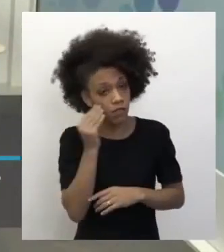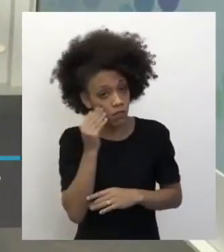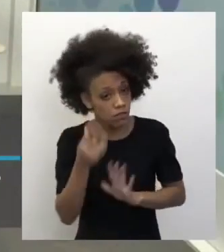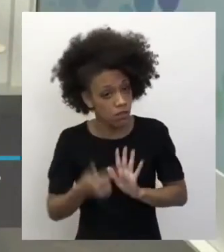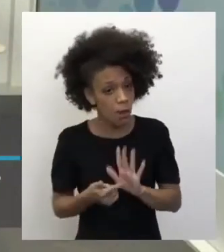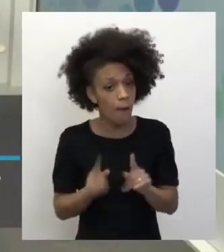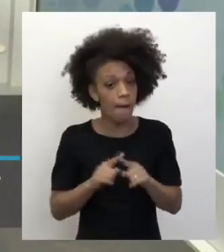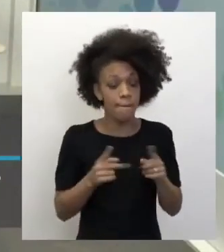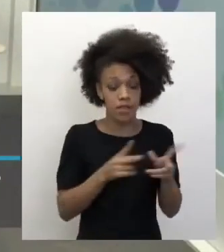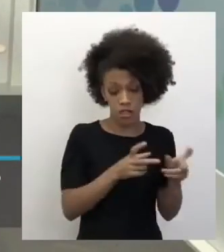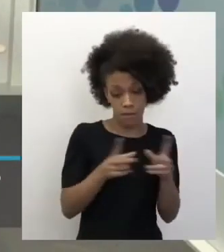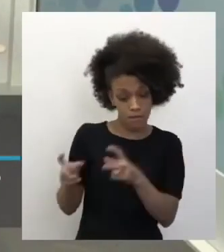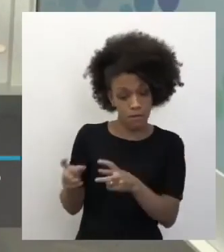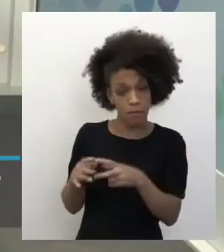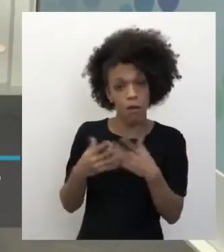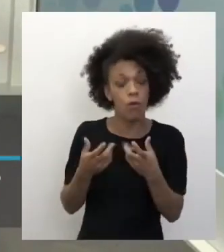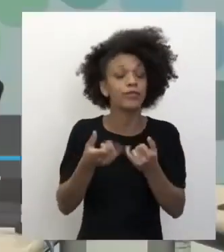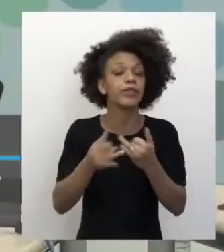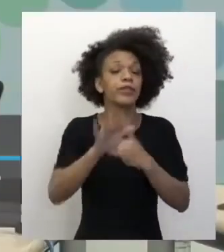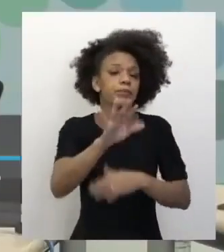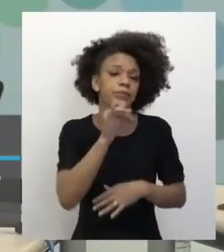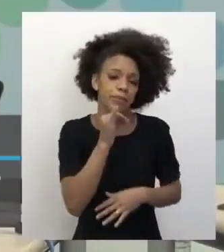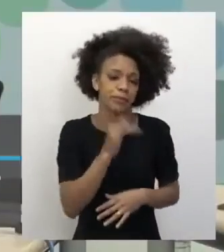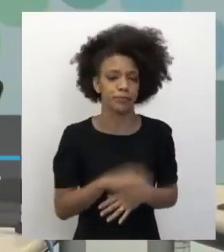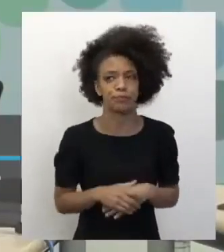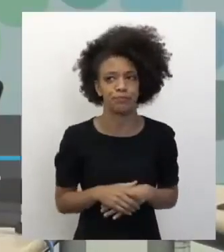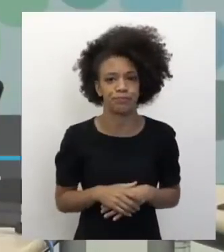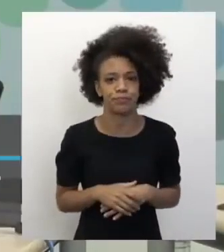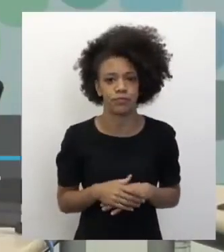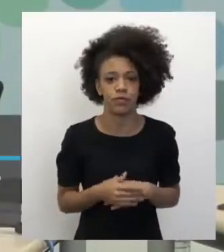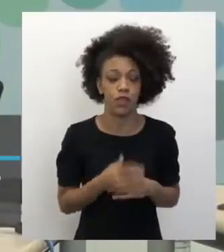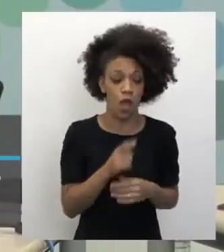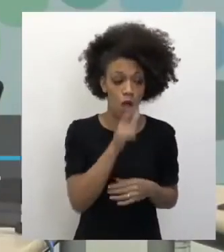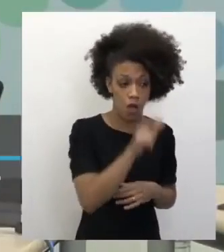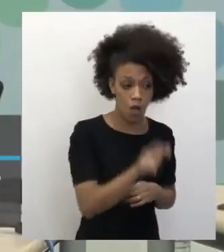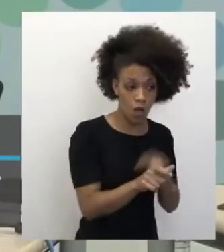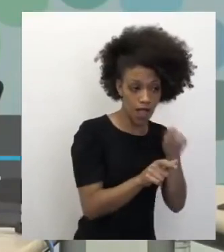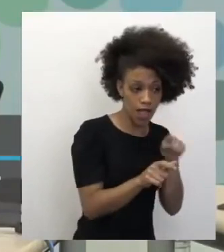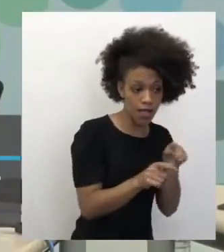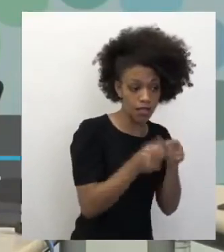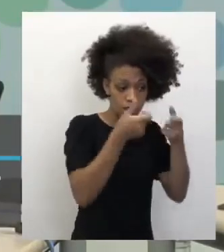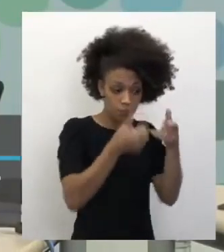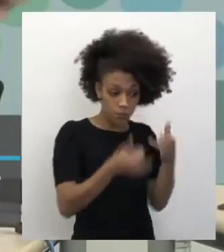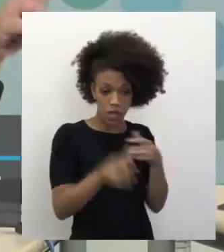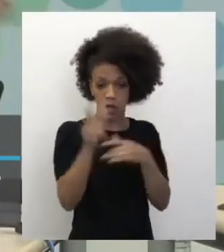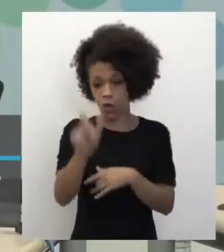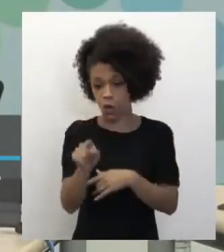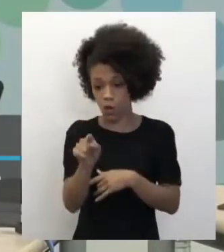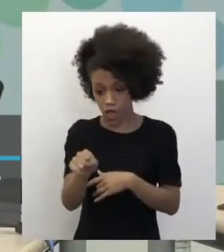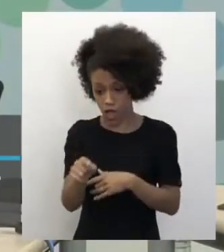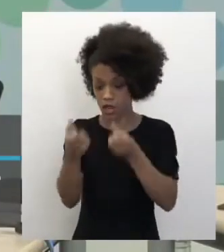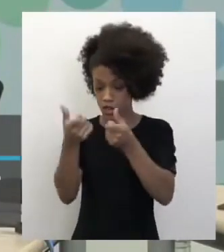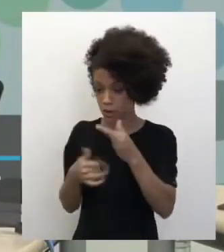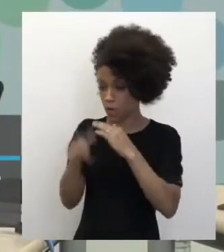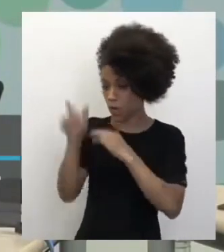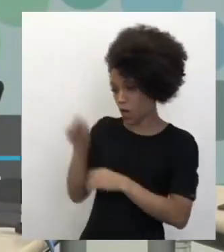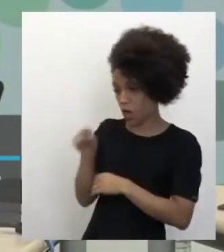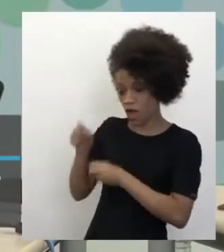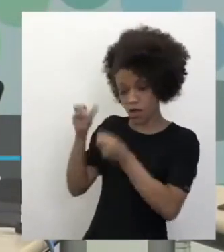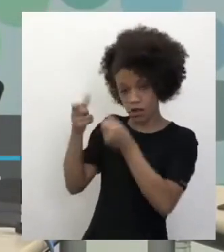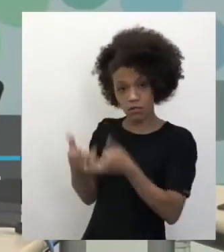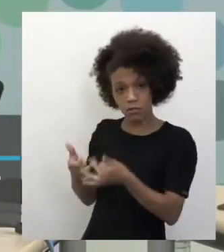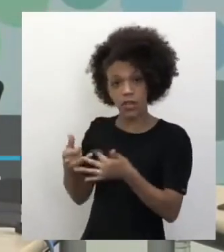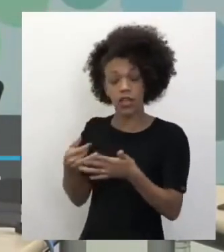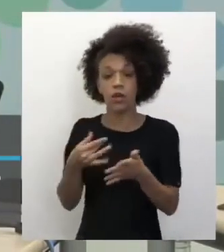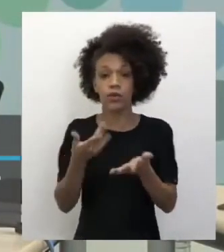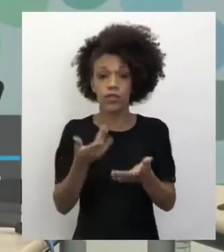percebe. Né? Quando a gente vai explicar, por exemplo, bom, quem fala isso é tal pessoa, ó, quem fala isso é aquela outra ali. Então, eles vão